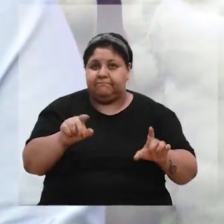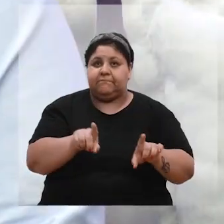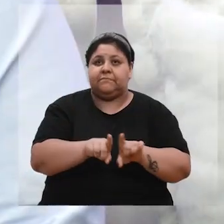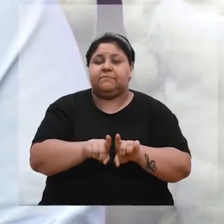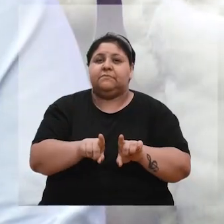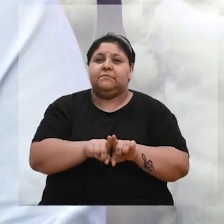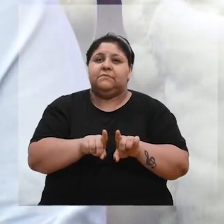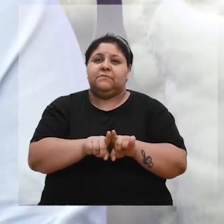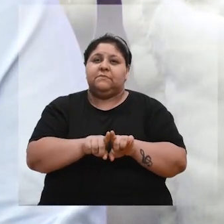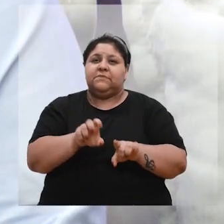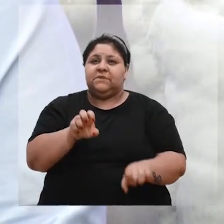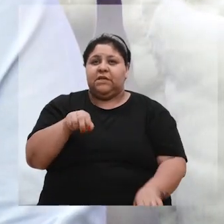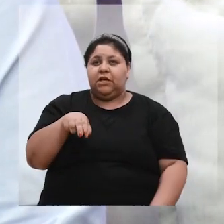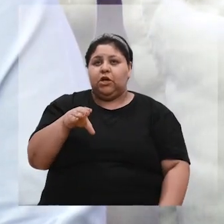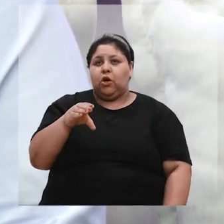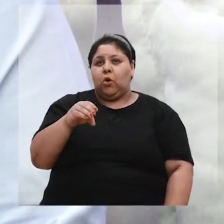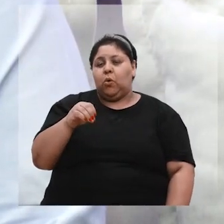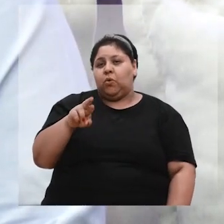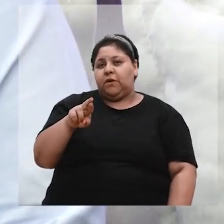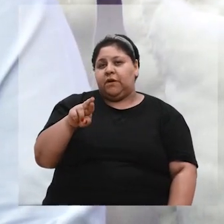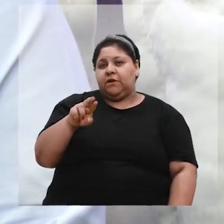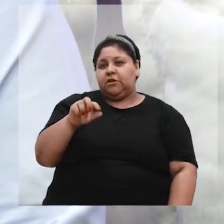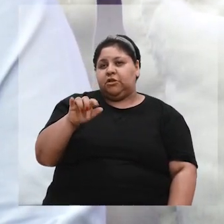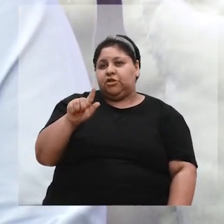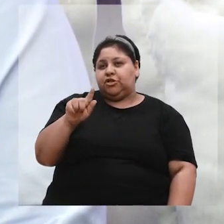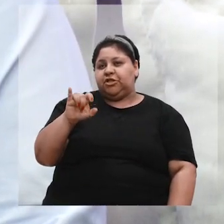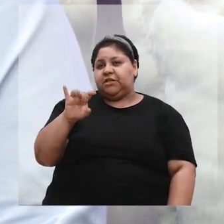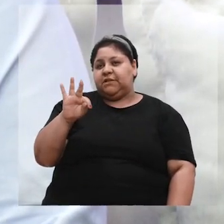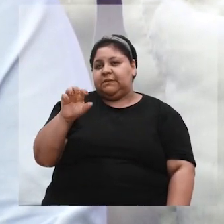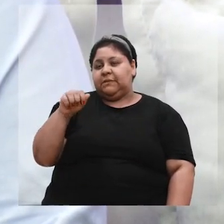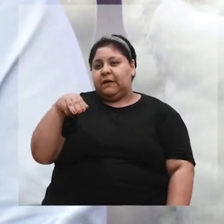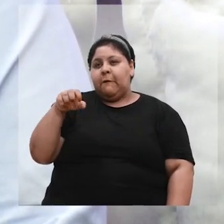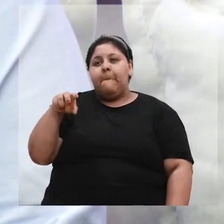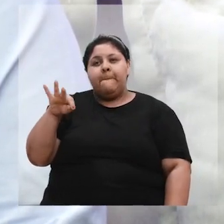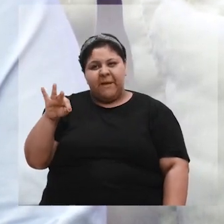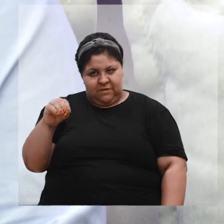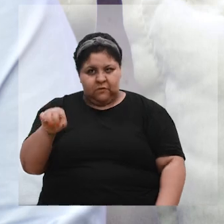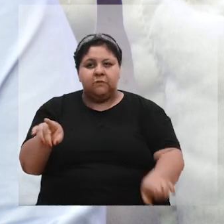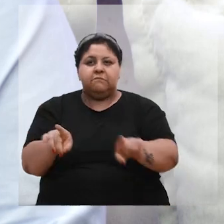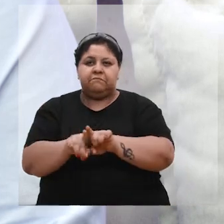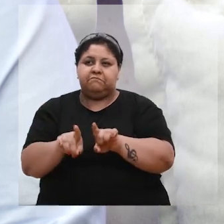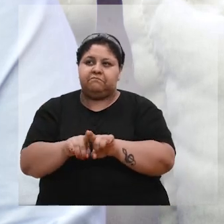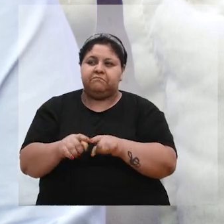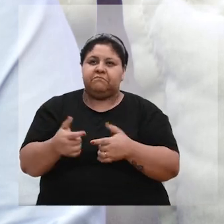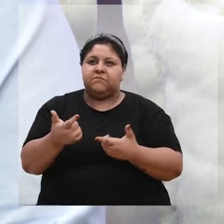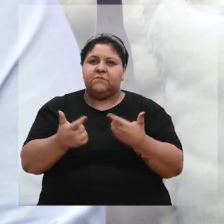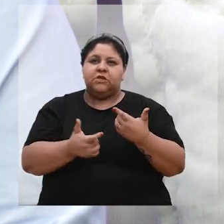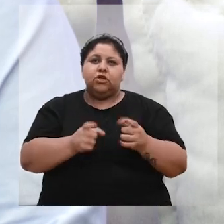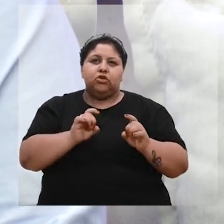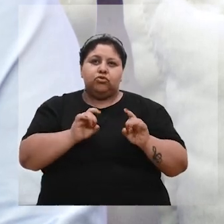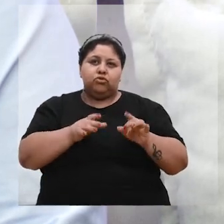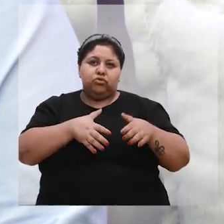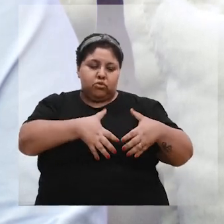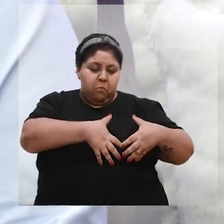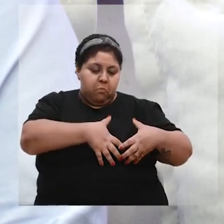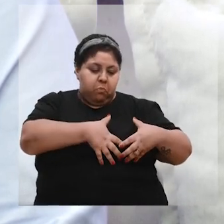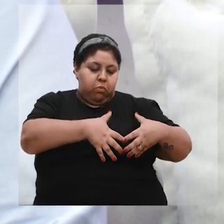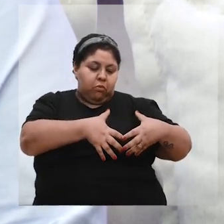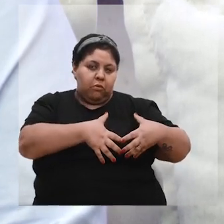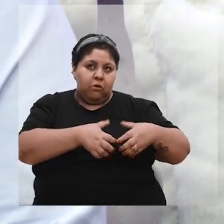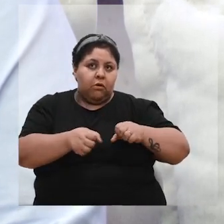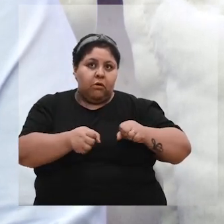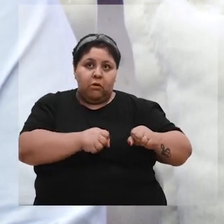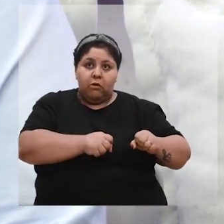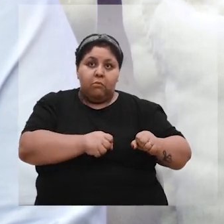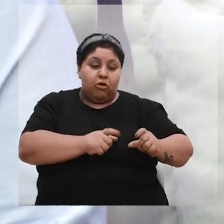também. Engurgitamento, fica engurgitada, isso aí. É isso aí, tá? Então a gente, às vezes parece que só tá engurgitada a mama